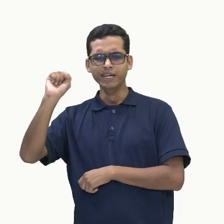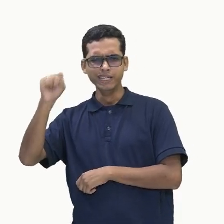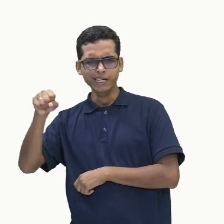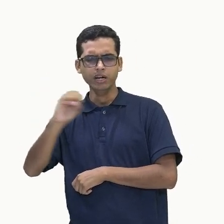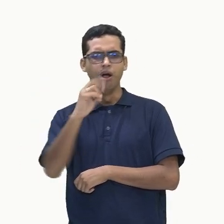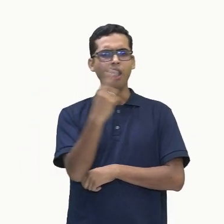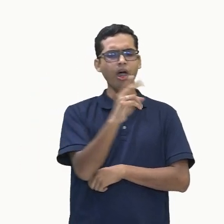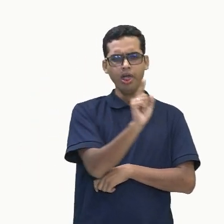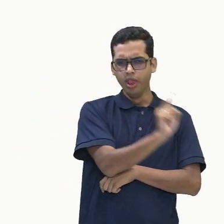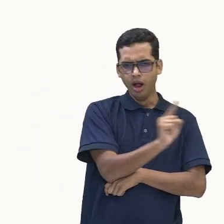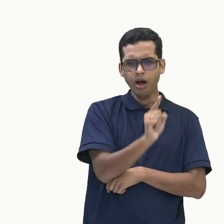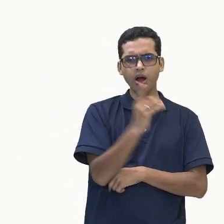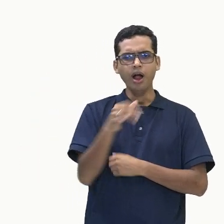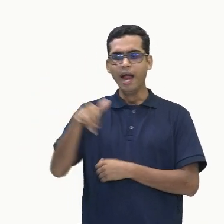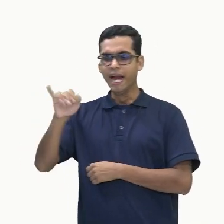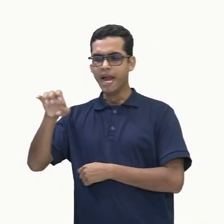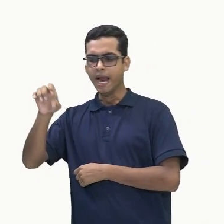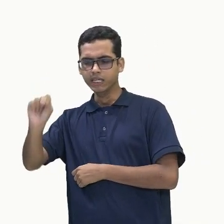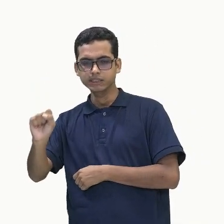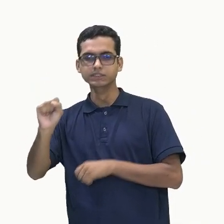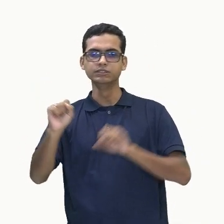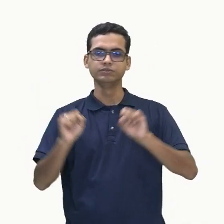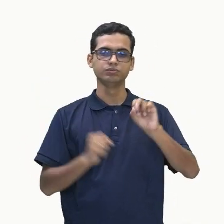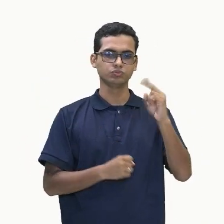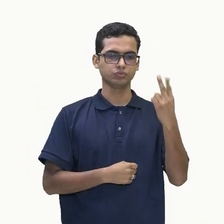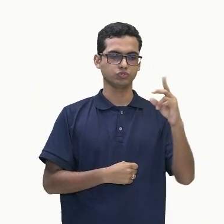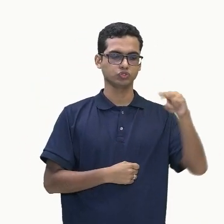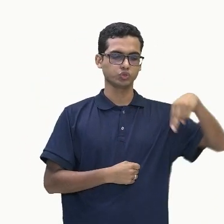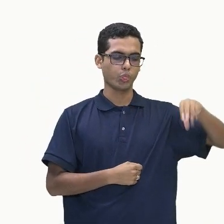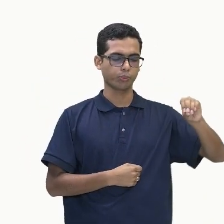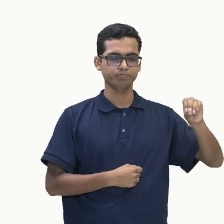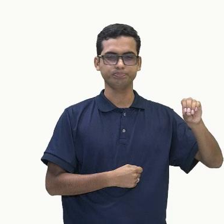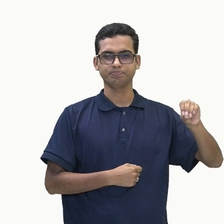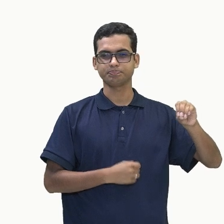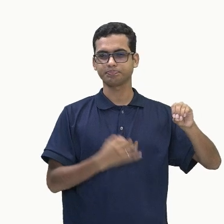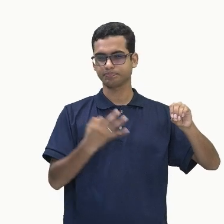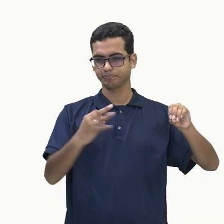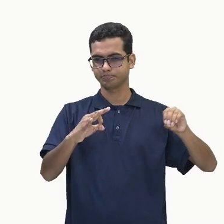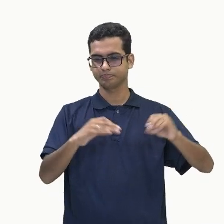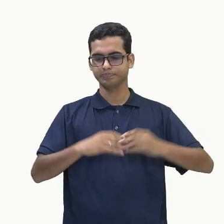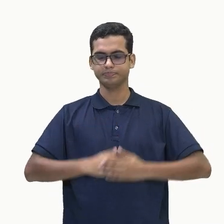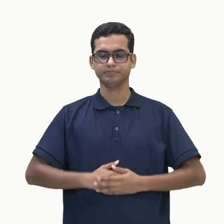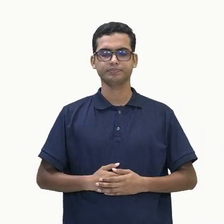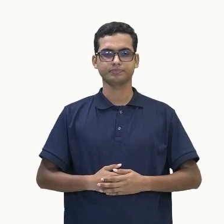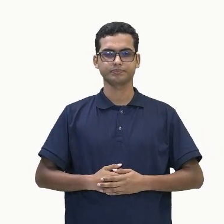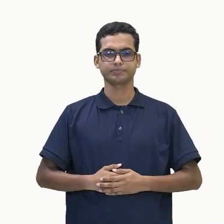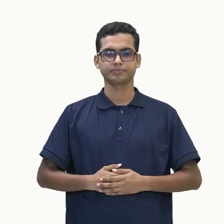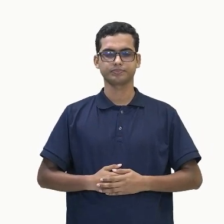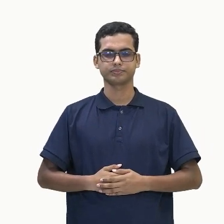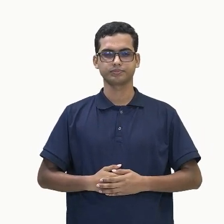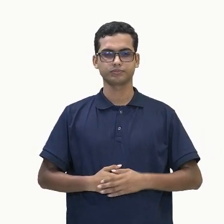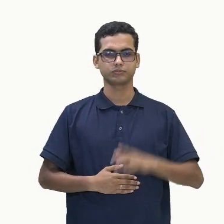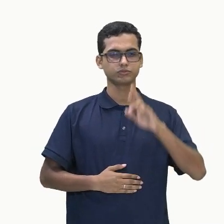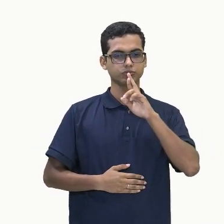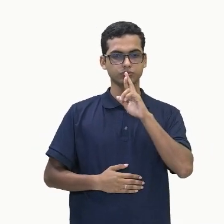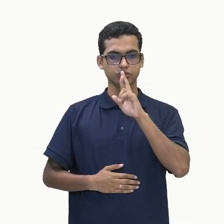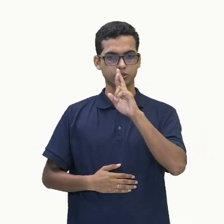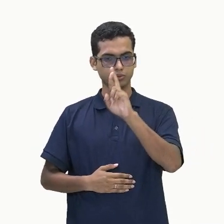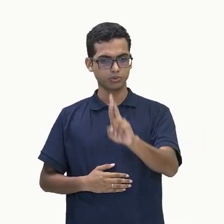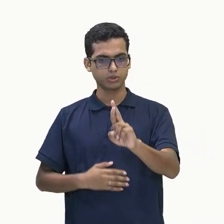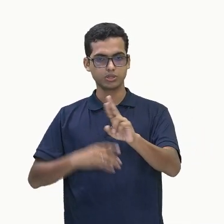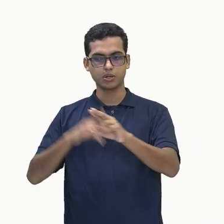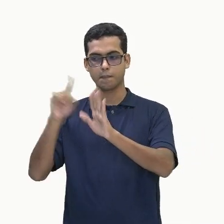number 2. Como eu falei, a resposta, ok, tem que estar de acordo com a pergunta. Neste caso aqui eu